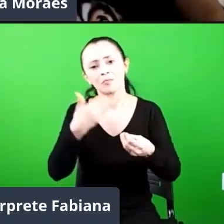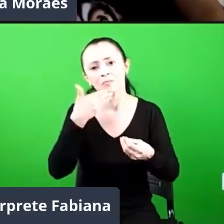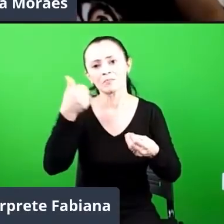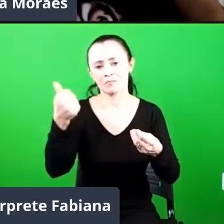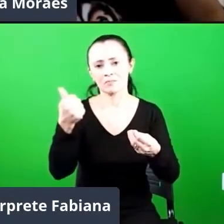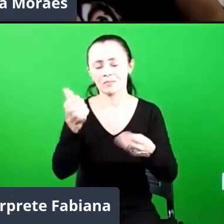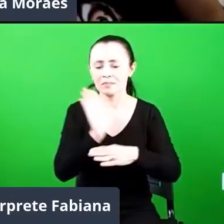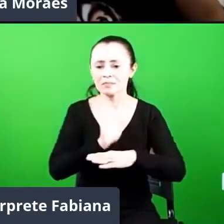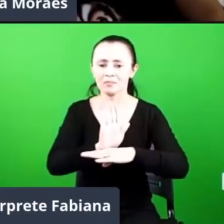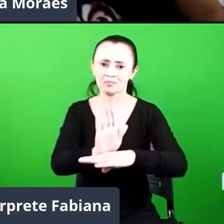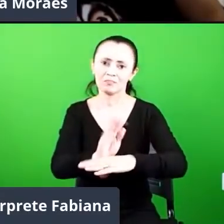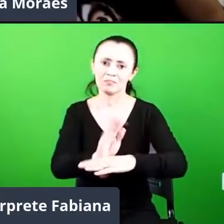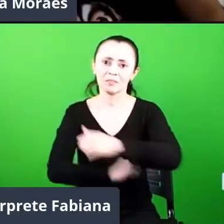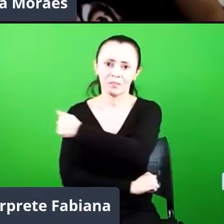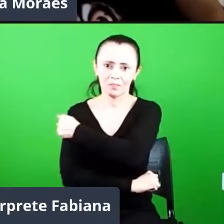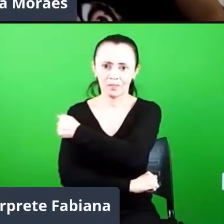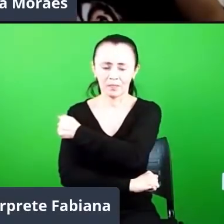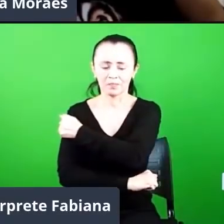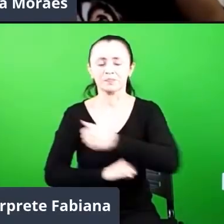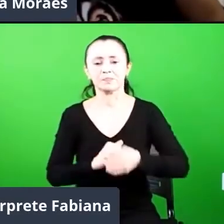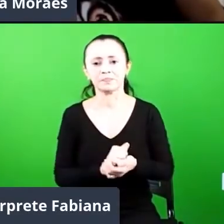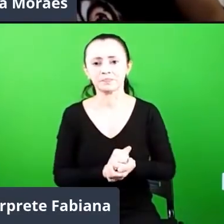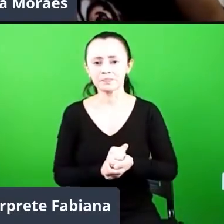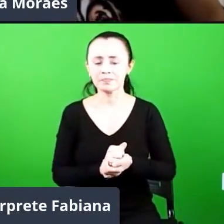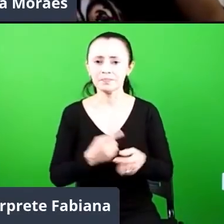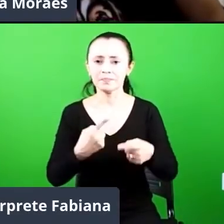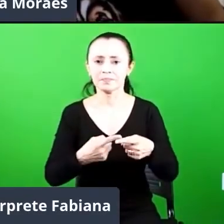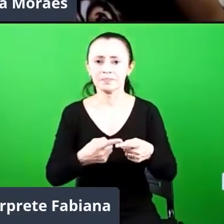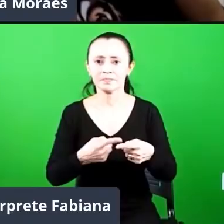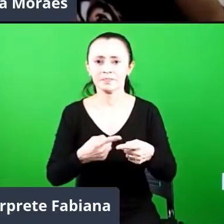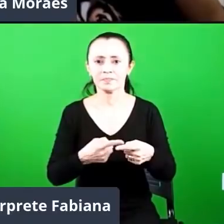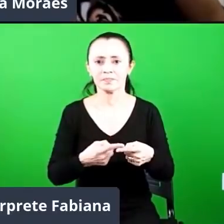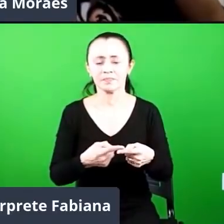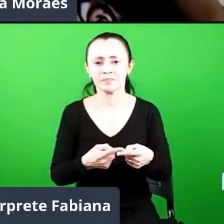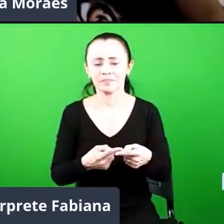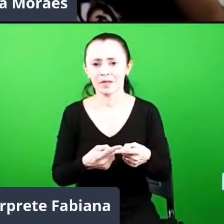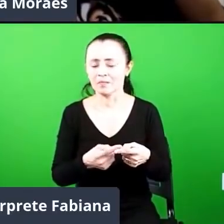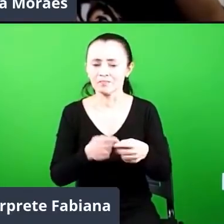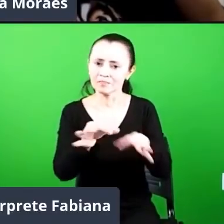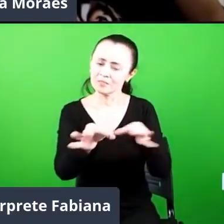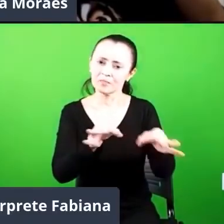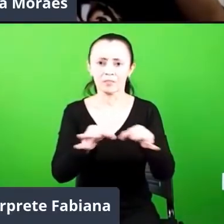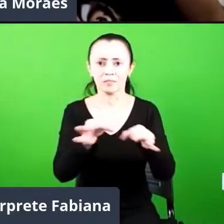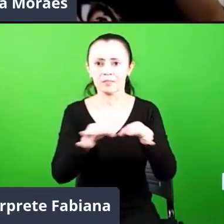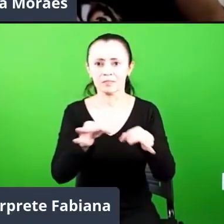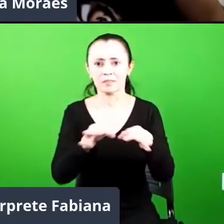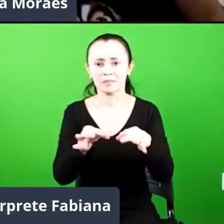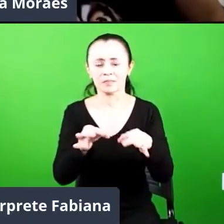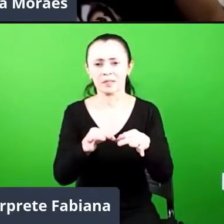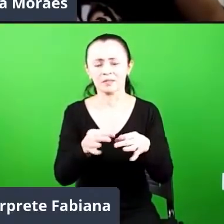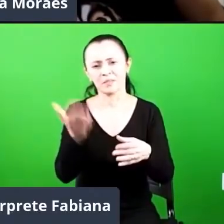tampouco a aprendizagem, né? Porque, assim, para fazer uma produção, se nós pegarmos, né, o Telecurso